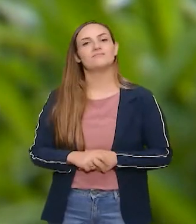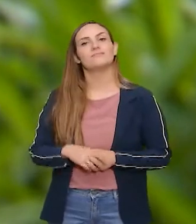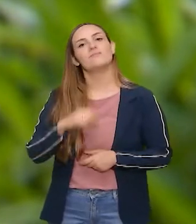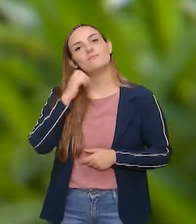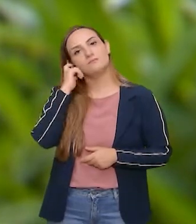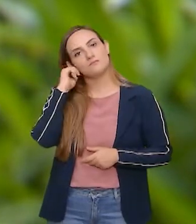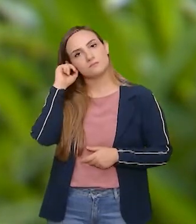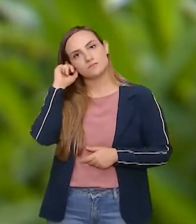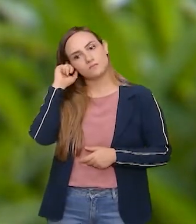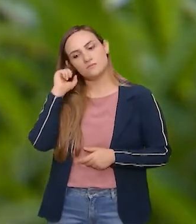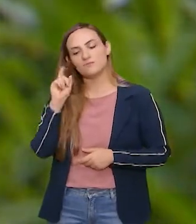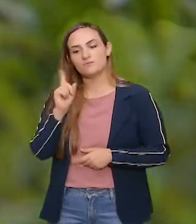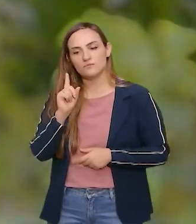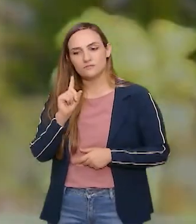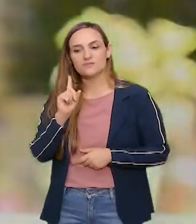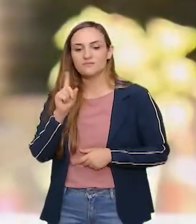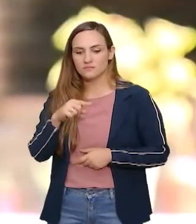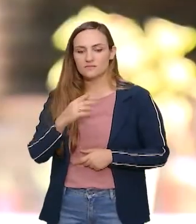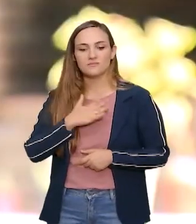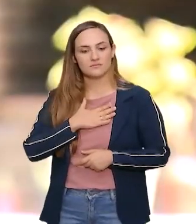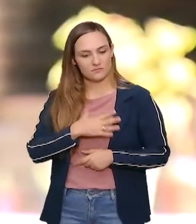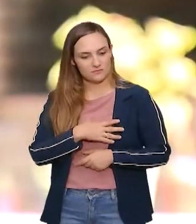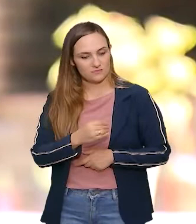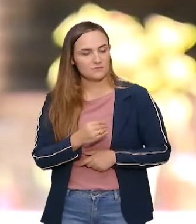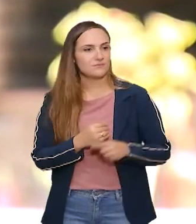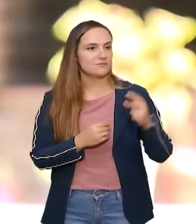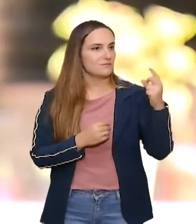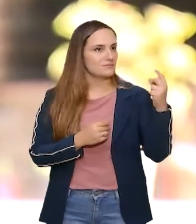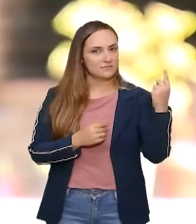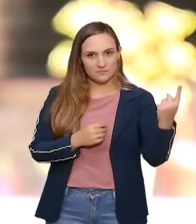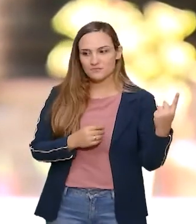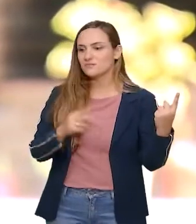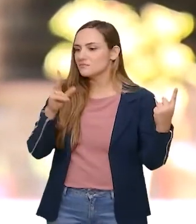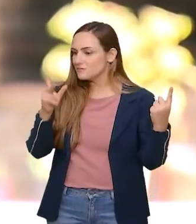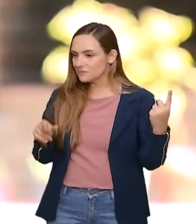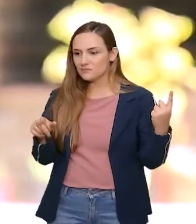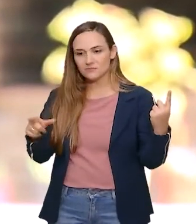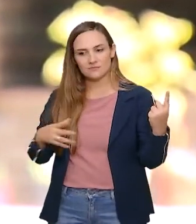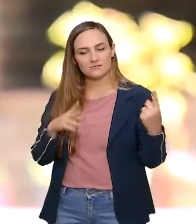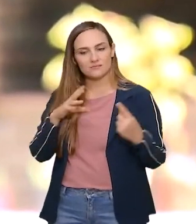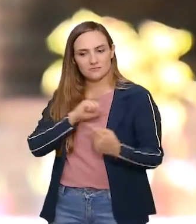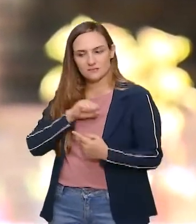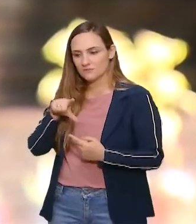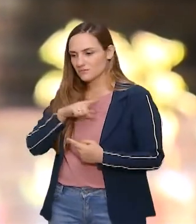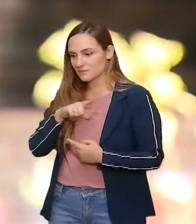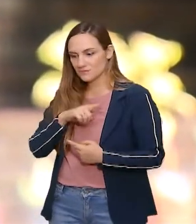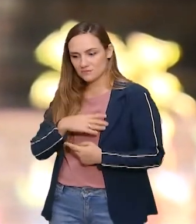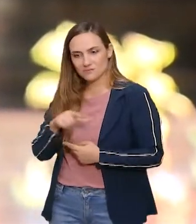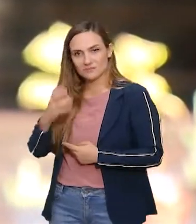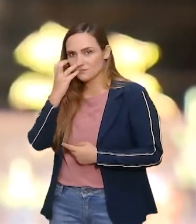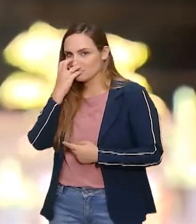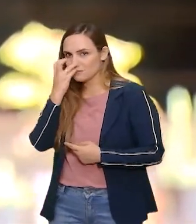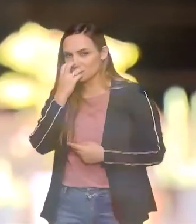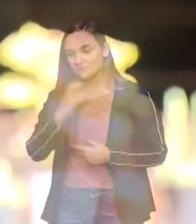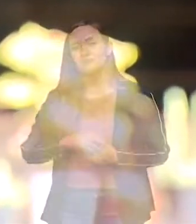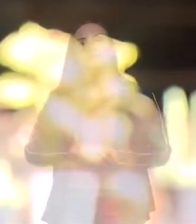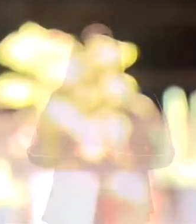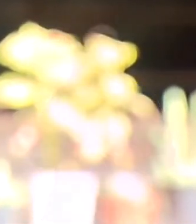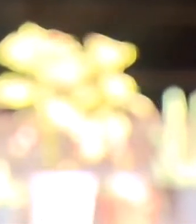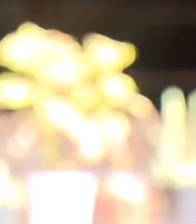em palavras. Eu posso dizer que é um amor de filho mesmo. Eu tenho um casal de filhos e é o mesmo amor que eu